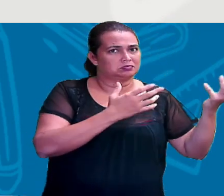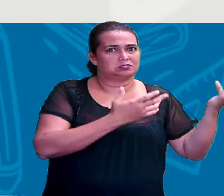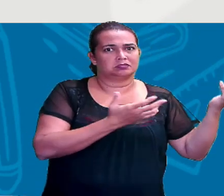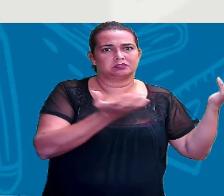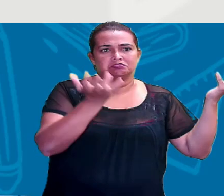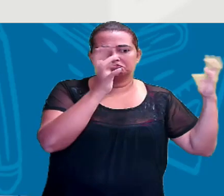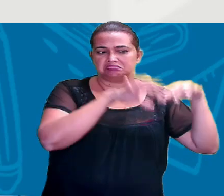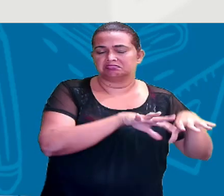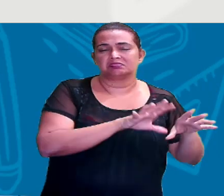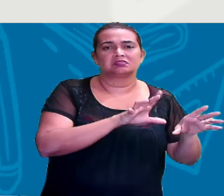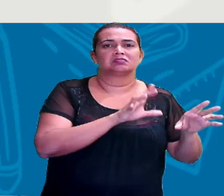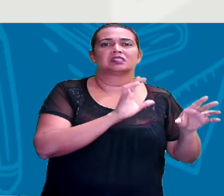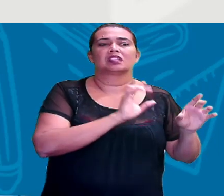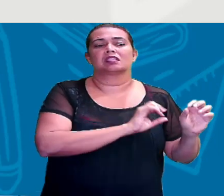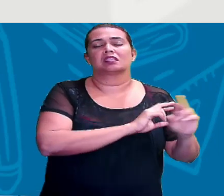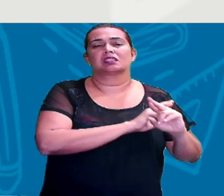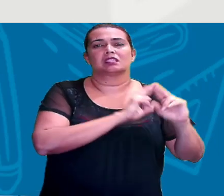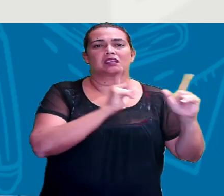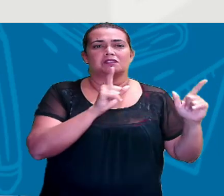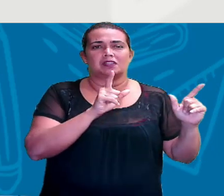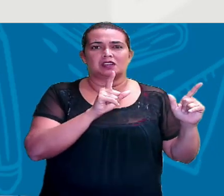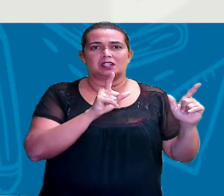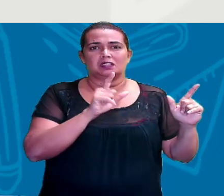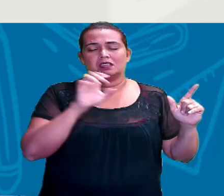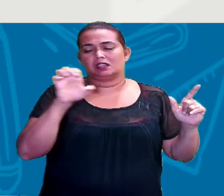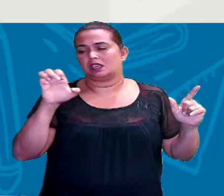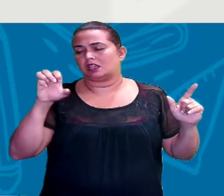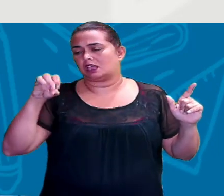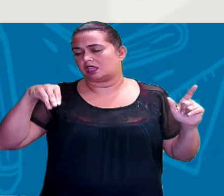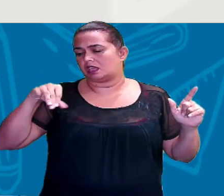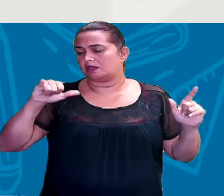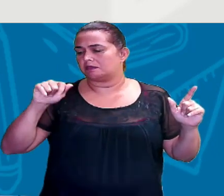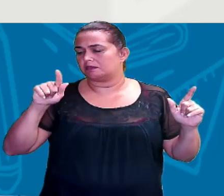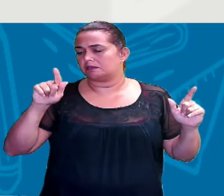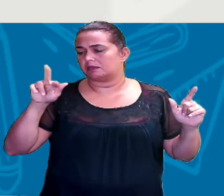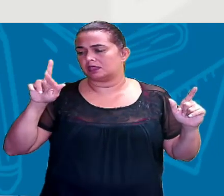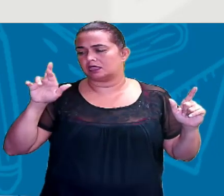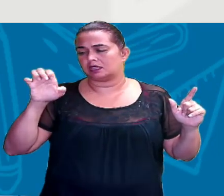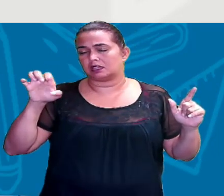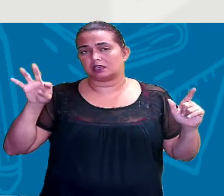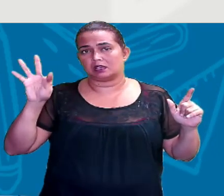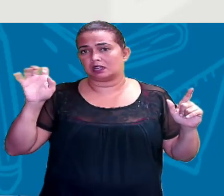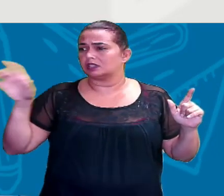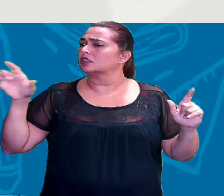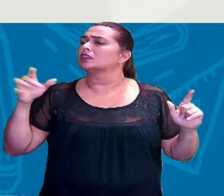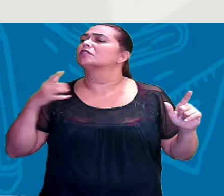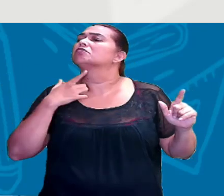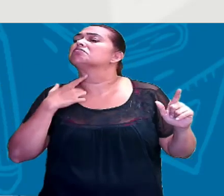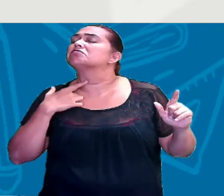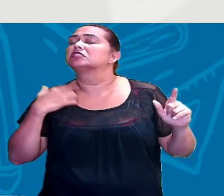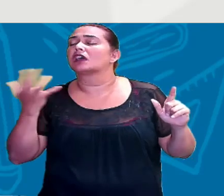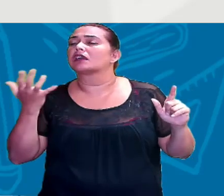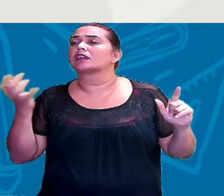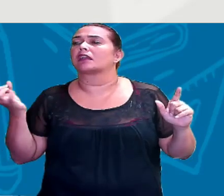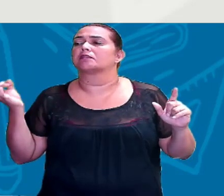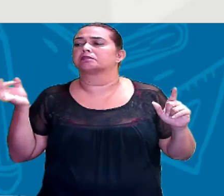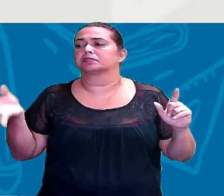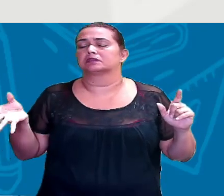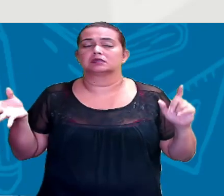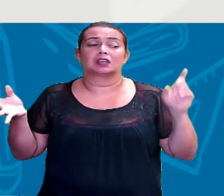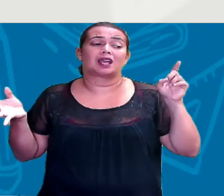que deixam seu país voluntariamente. Então, a primeira questão que nós temos a observar aí é que